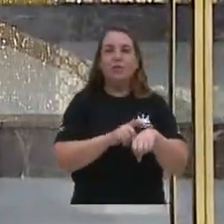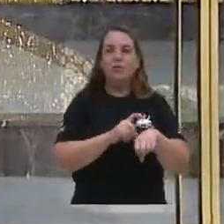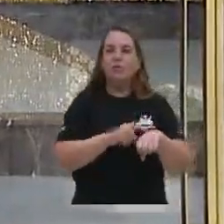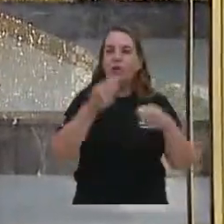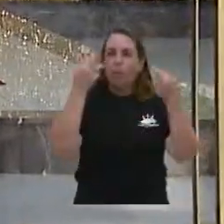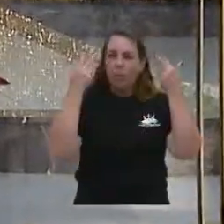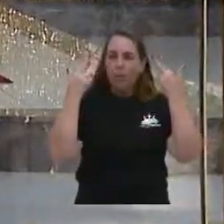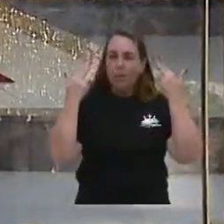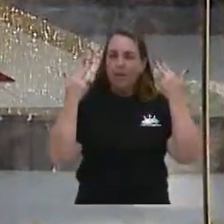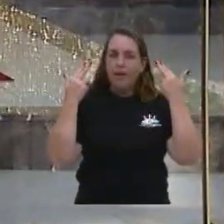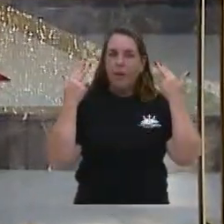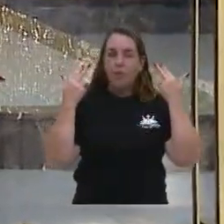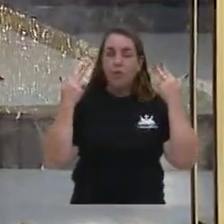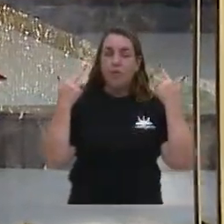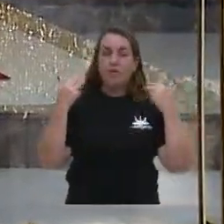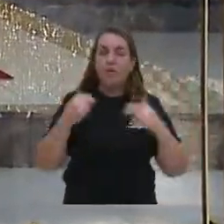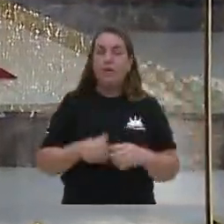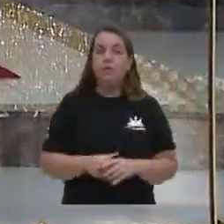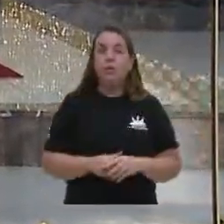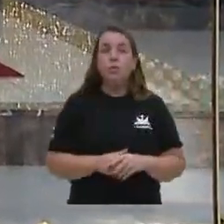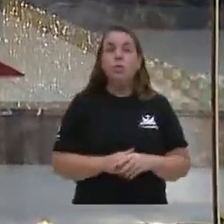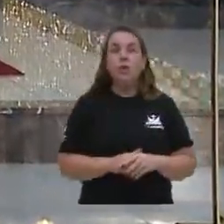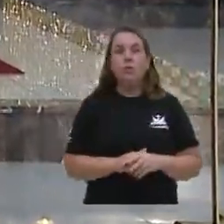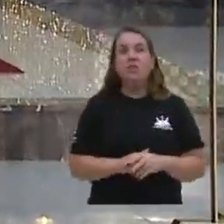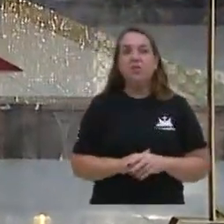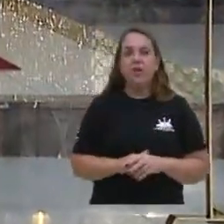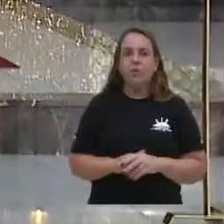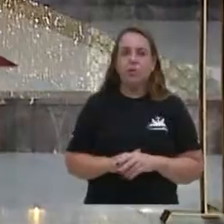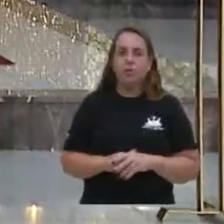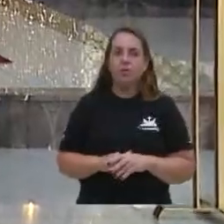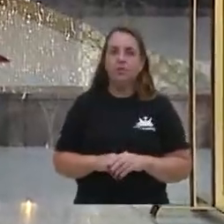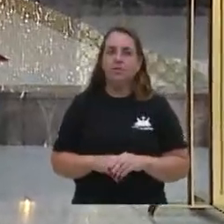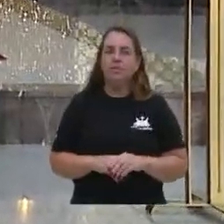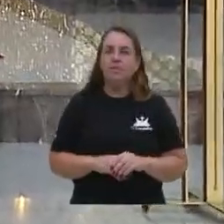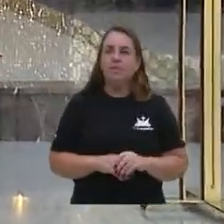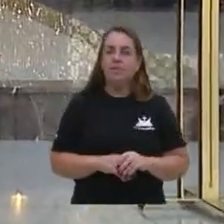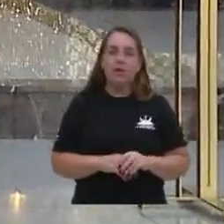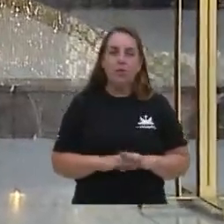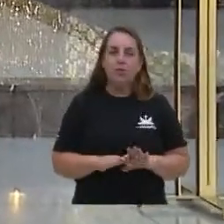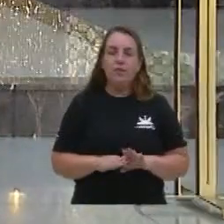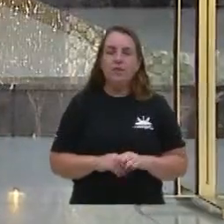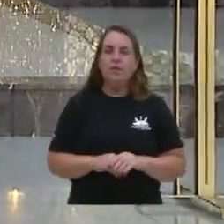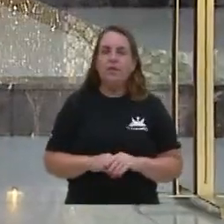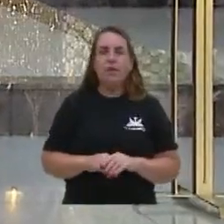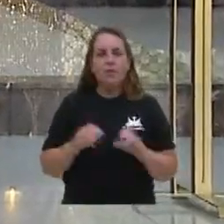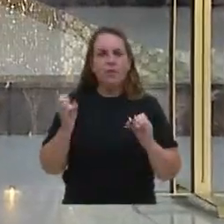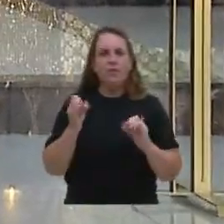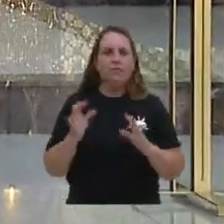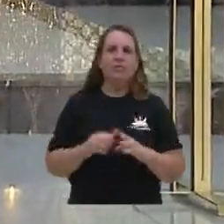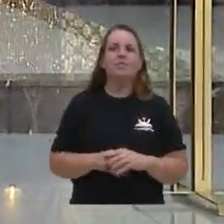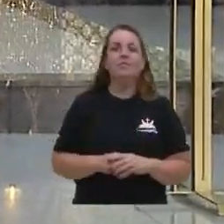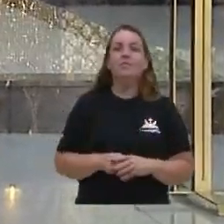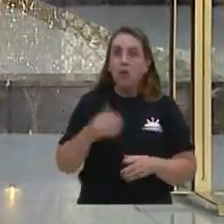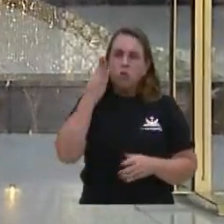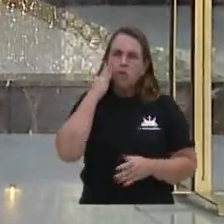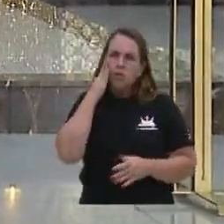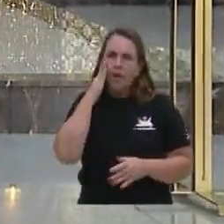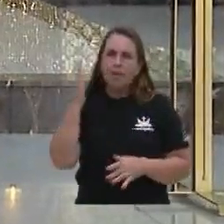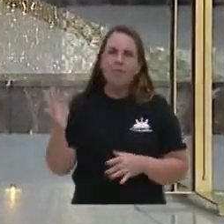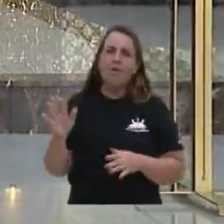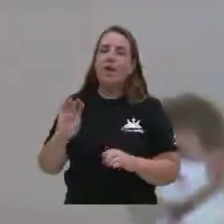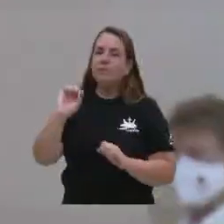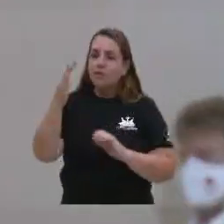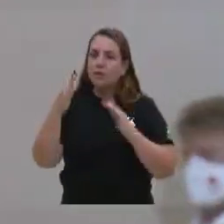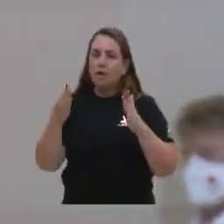conhecem e têm escutado, eu tenho incentivado muito o reconhecimento dos sinais, já percebem pela